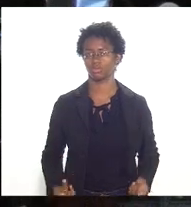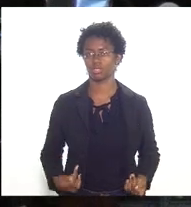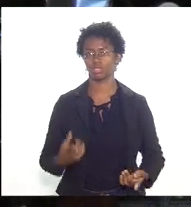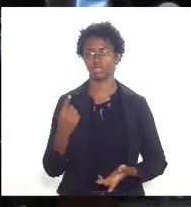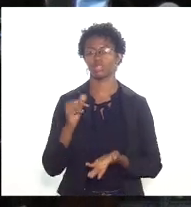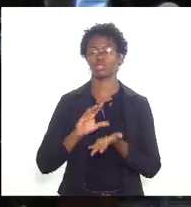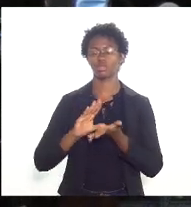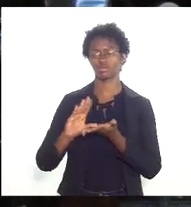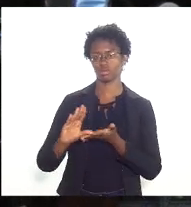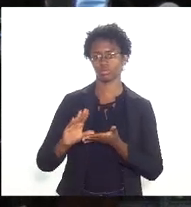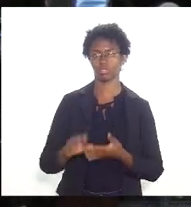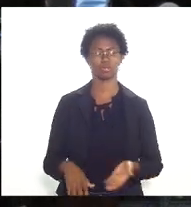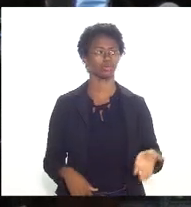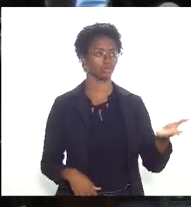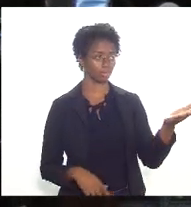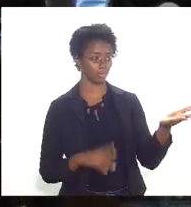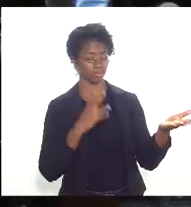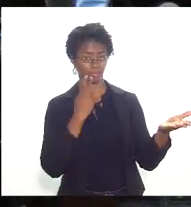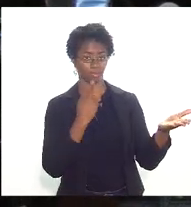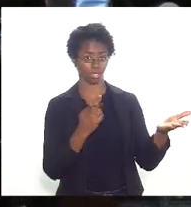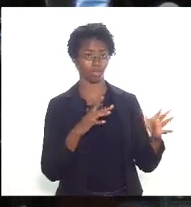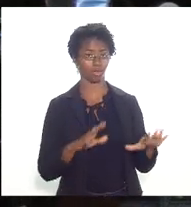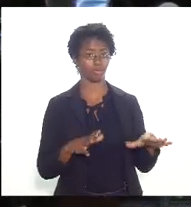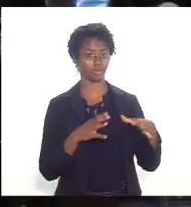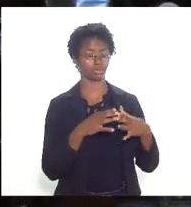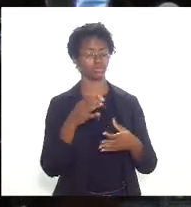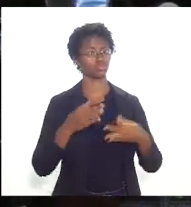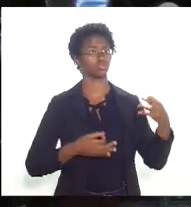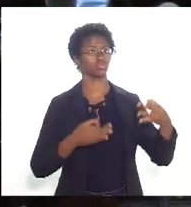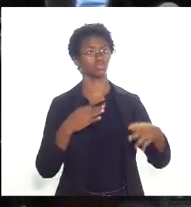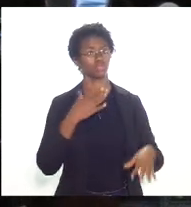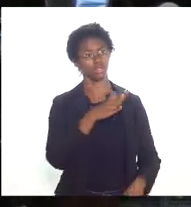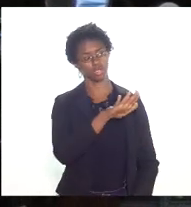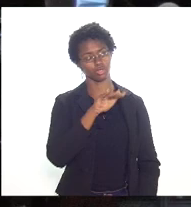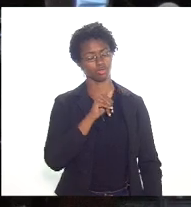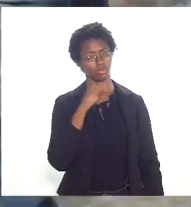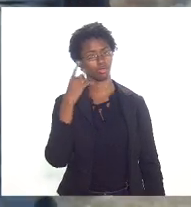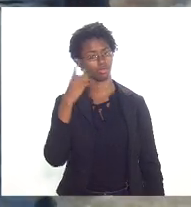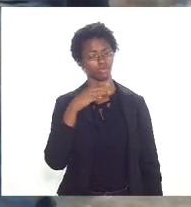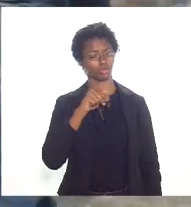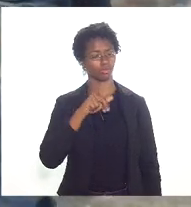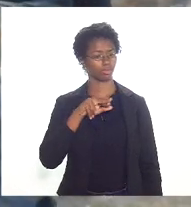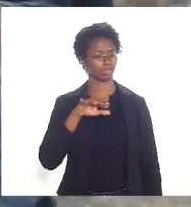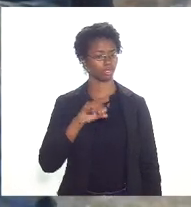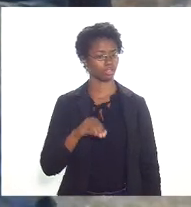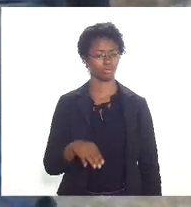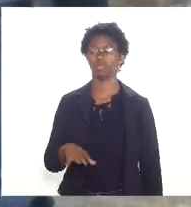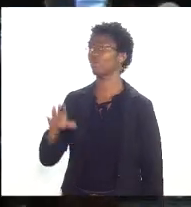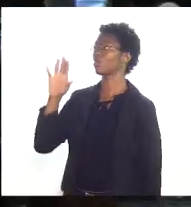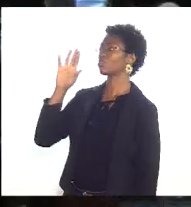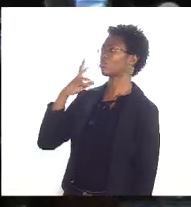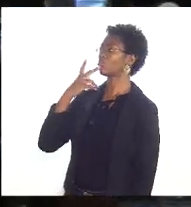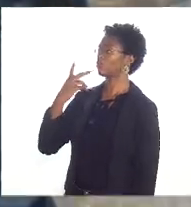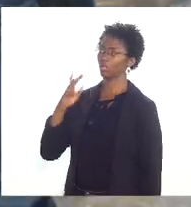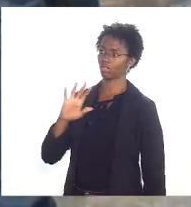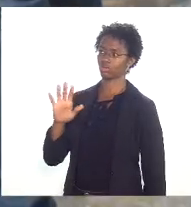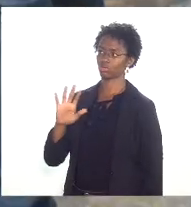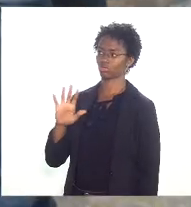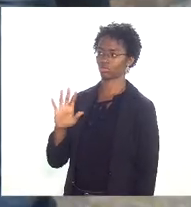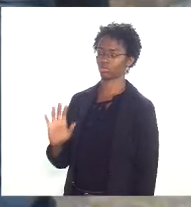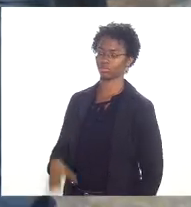orçamento para emitir parecer pela comissão de condição de Justiça Deputado Márcio verdade uma questão de ordem Presidente Ok